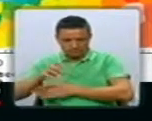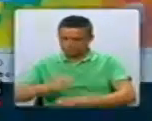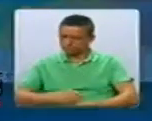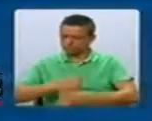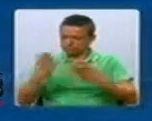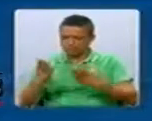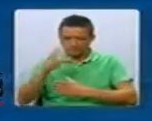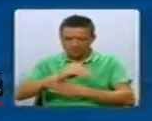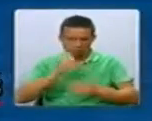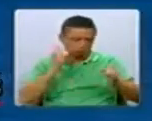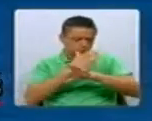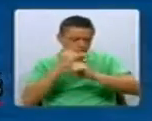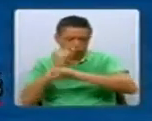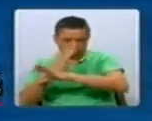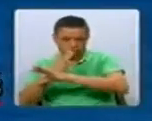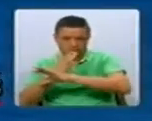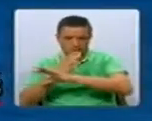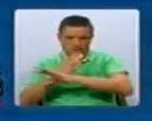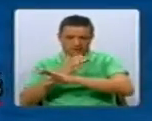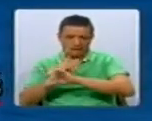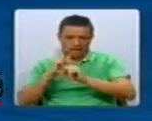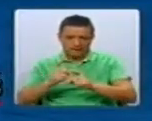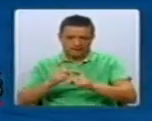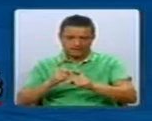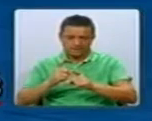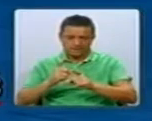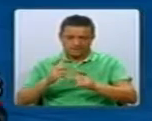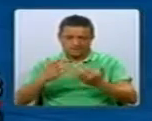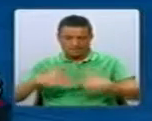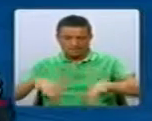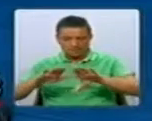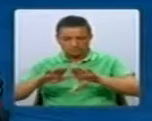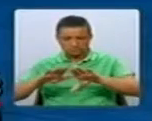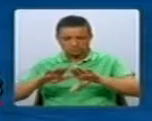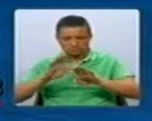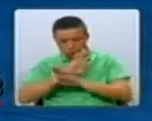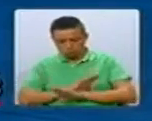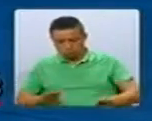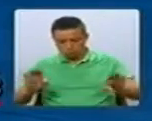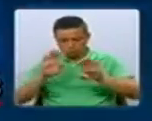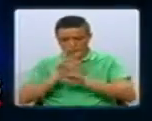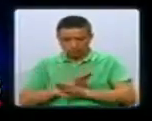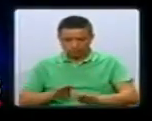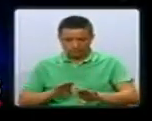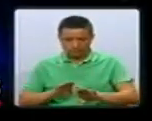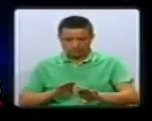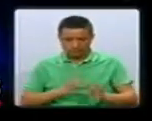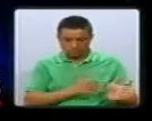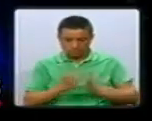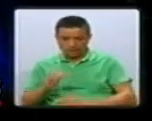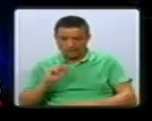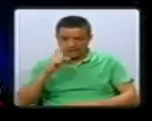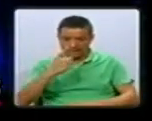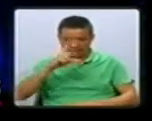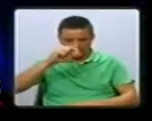galáxias espirais e lenticulares do que propriamente elípticas. E, portanto, foi um alívio, digamos assim. Muito rapidamente, também